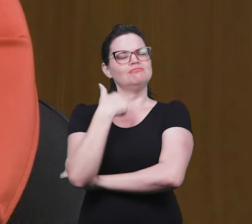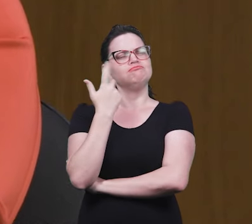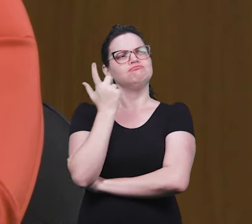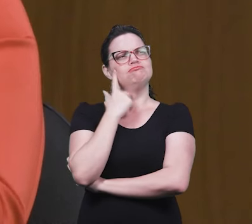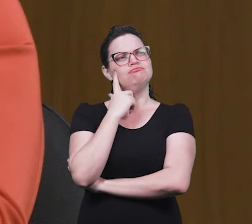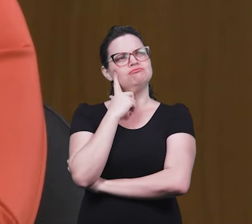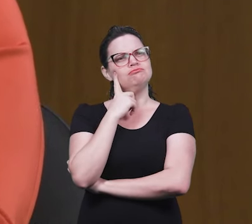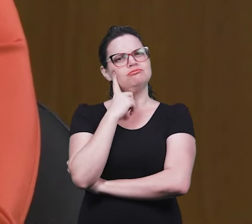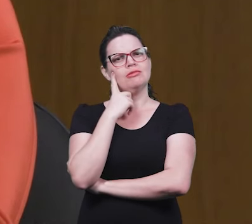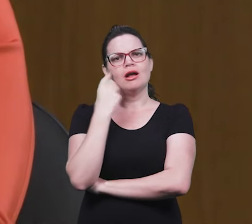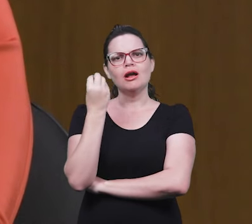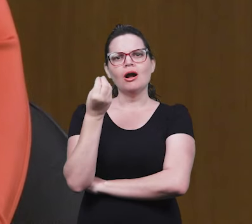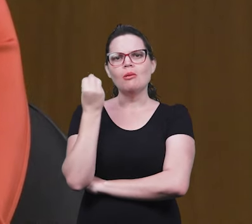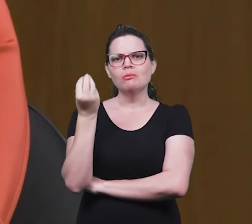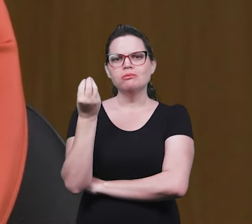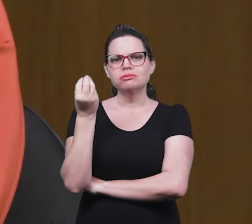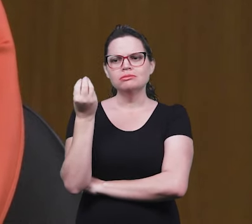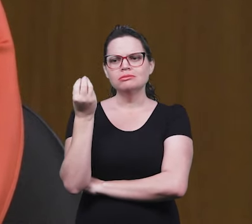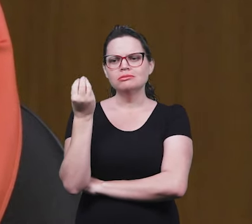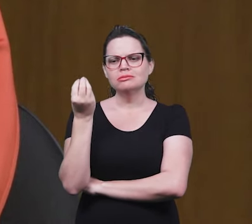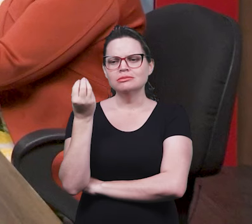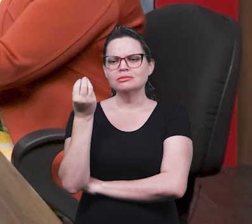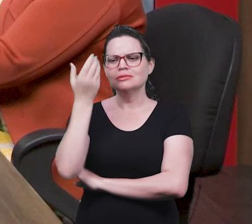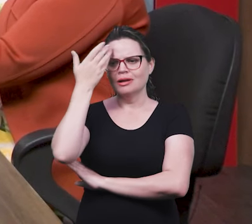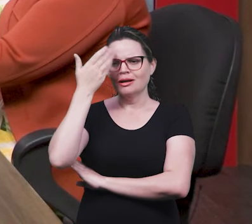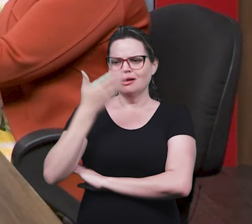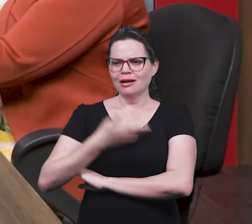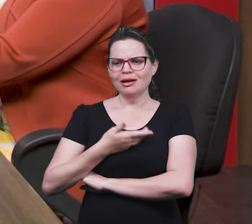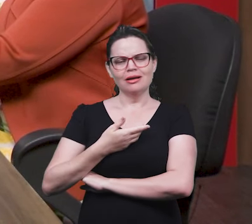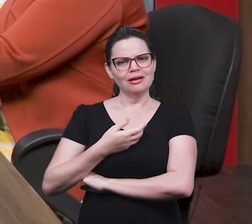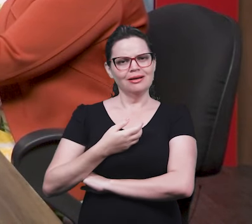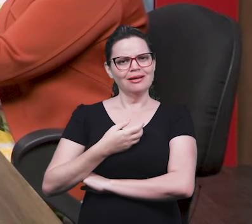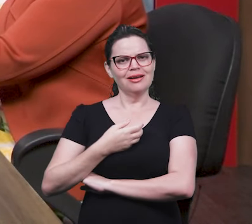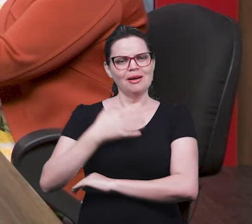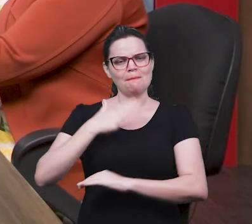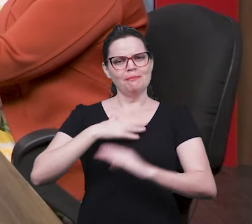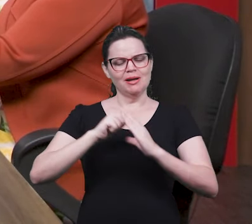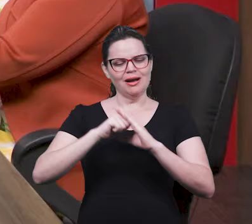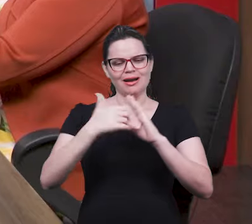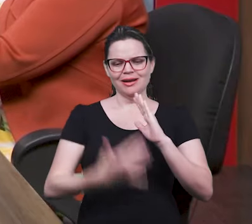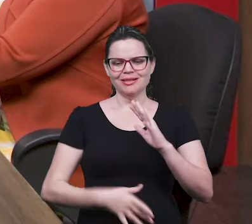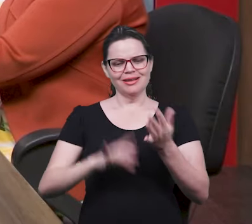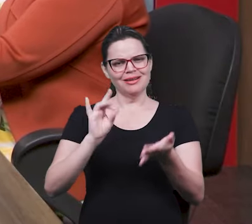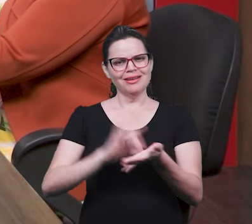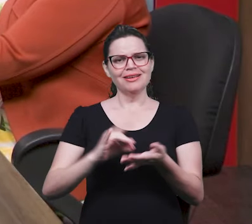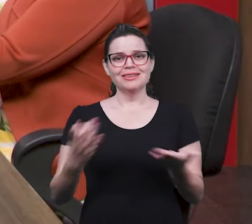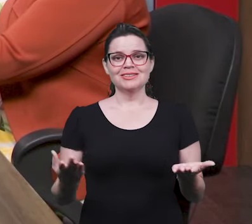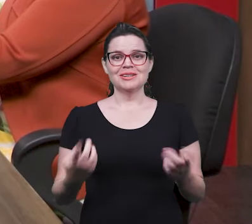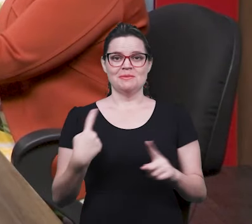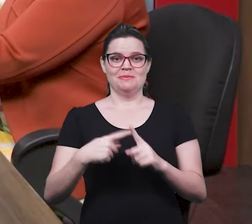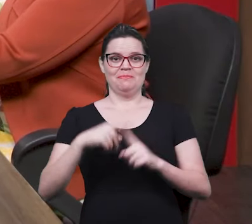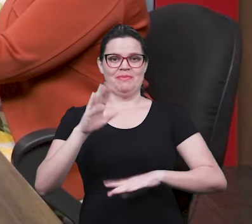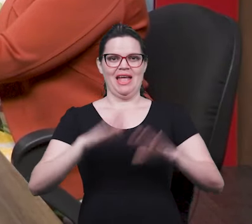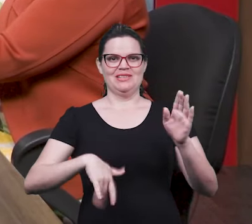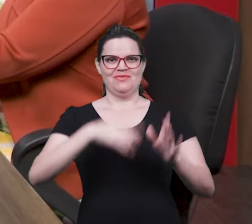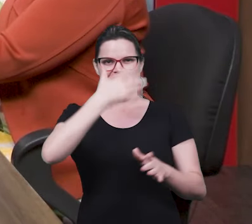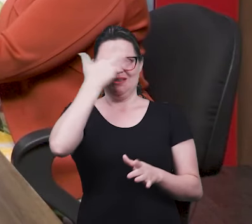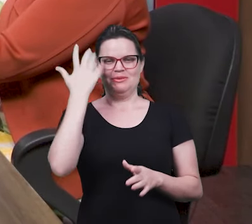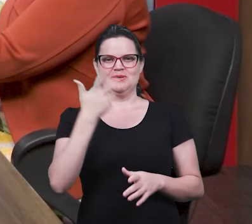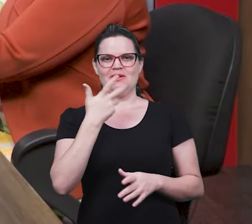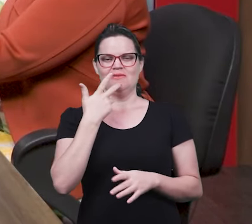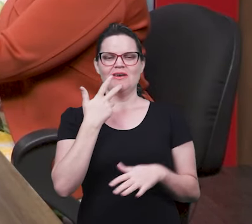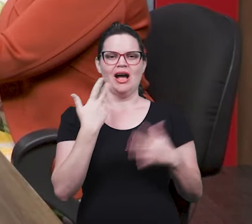fiquei assim, como que pode? Realmente é você mesma, né, Linda? Sou eu mesma essa pessoa. Porque às vezes eu sou até